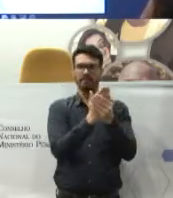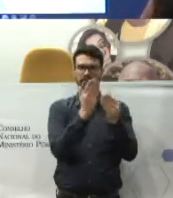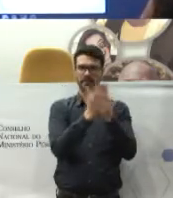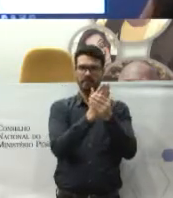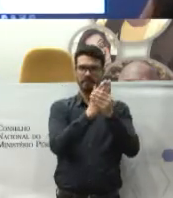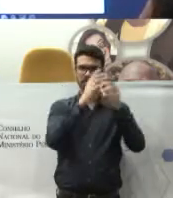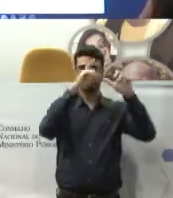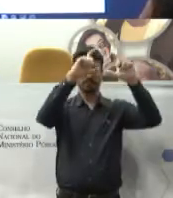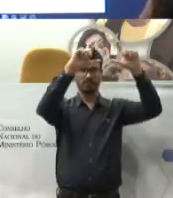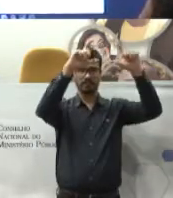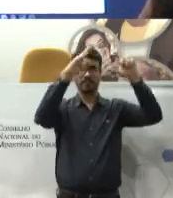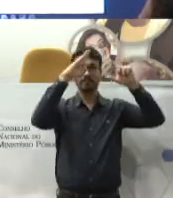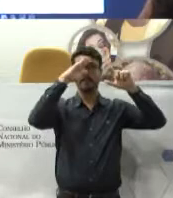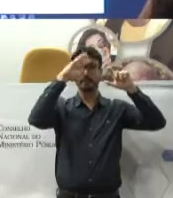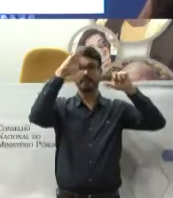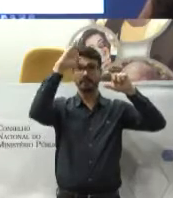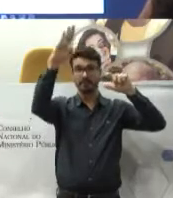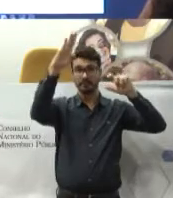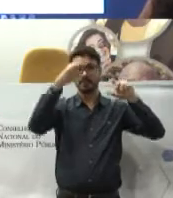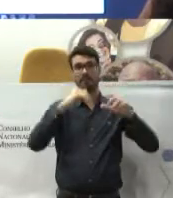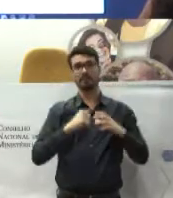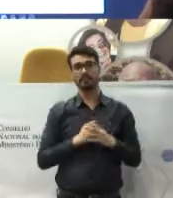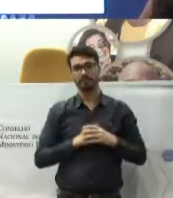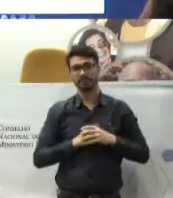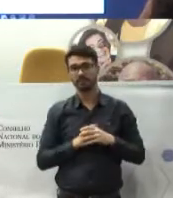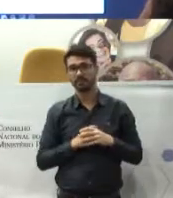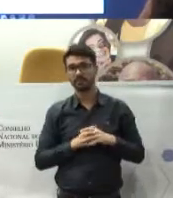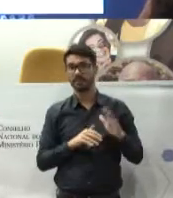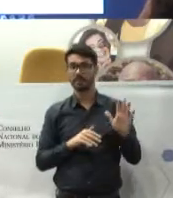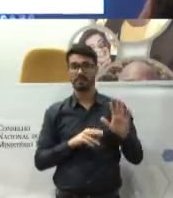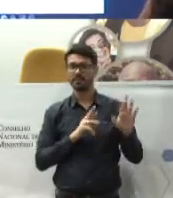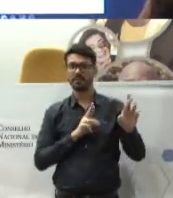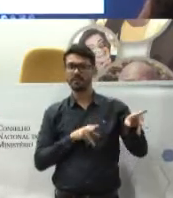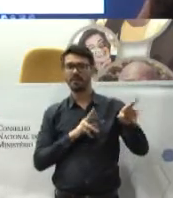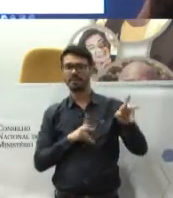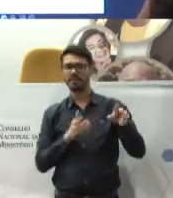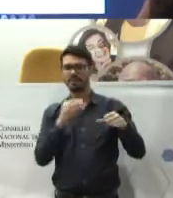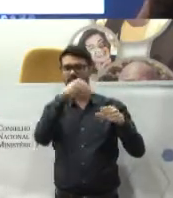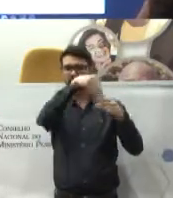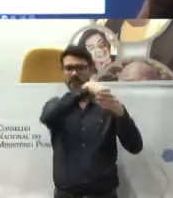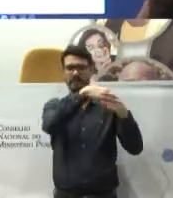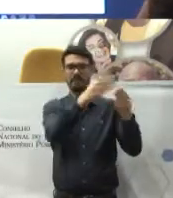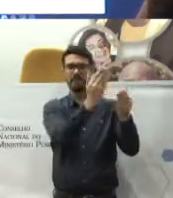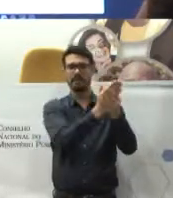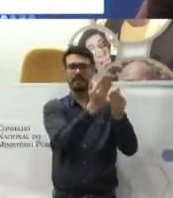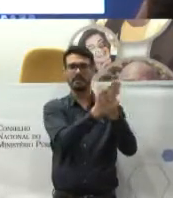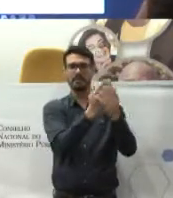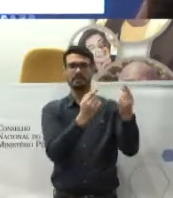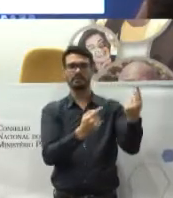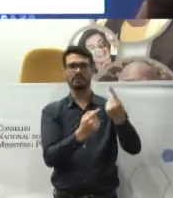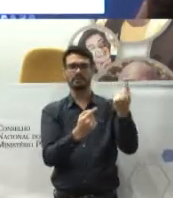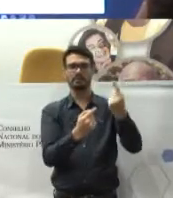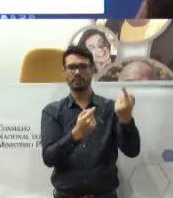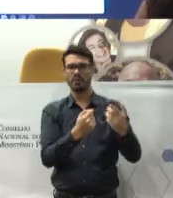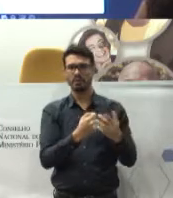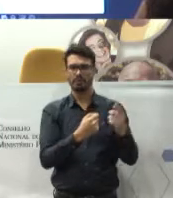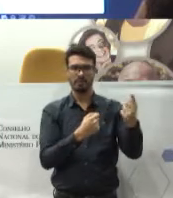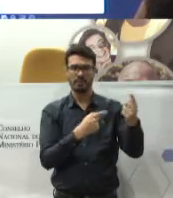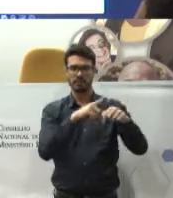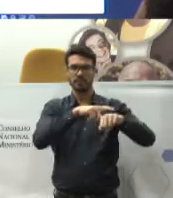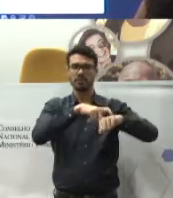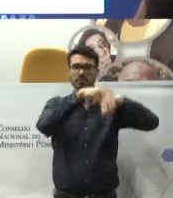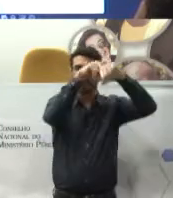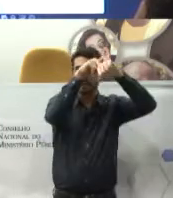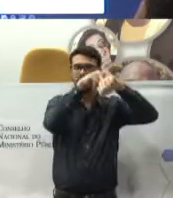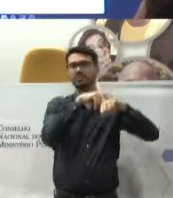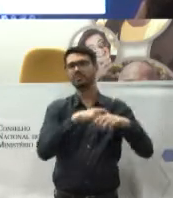mãe, nas causas piloto, e não mais o que nós devemos fazer naquele processo individual, porque aquele vai estar